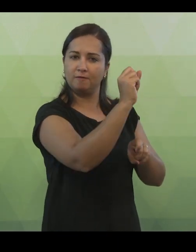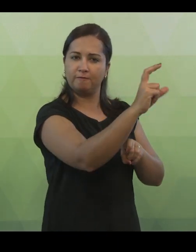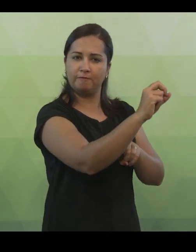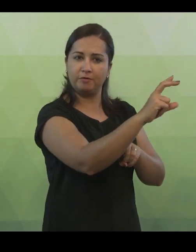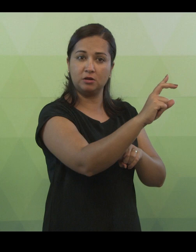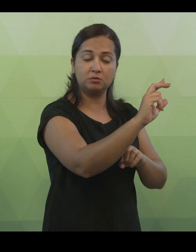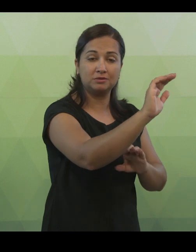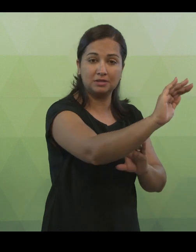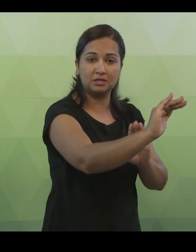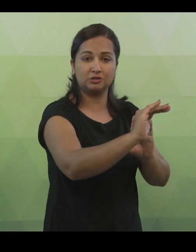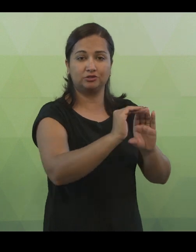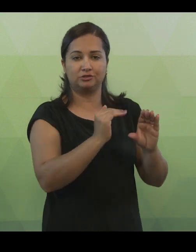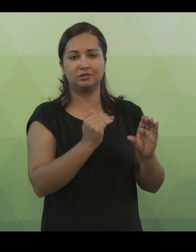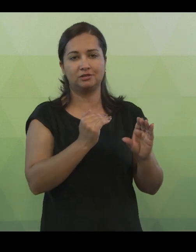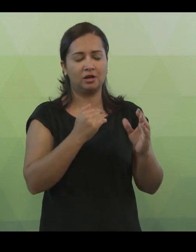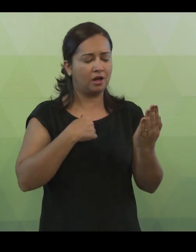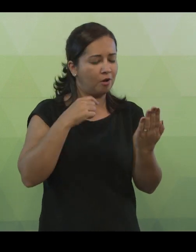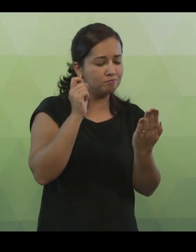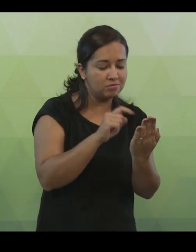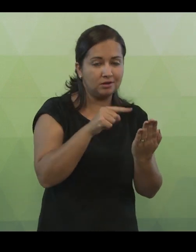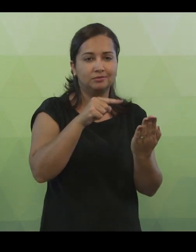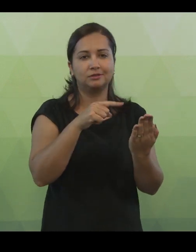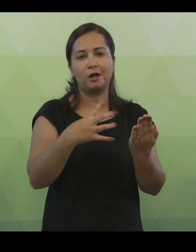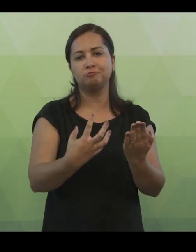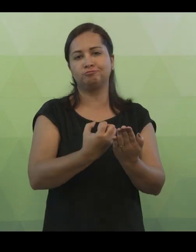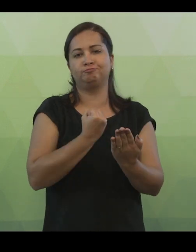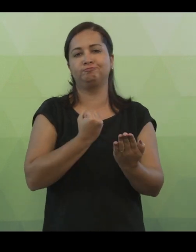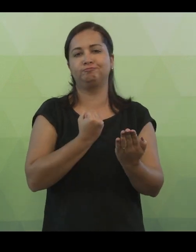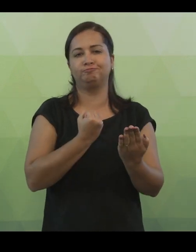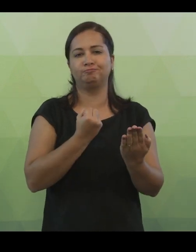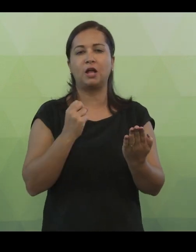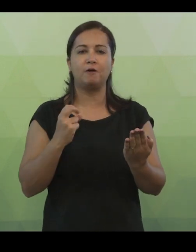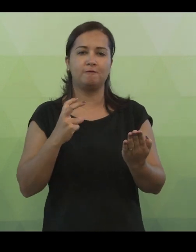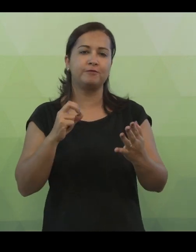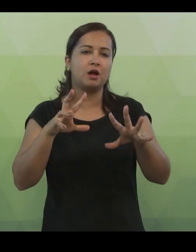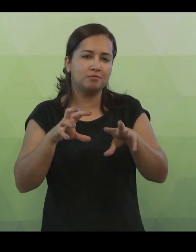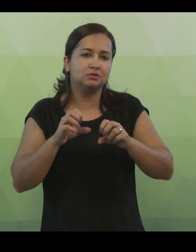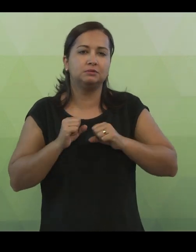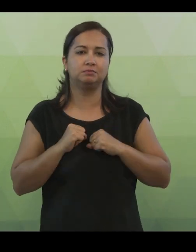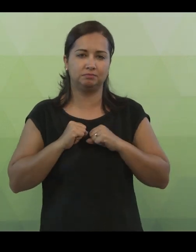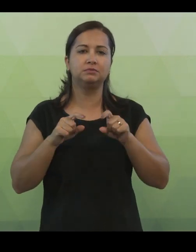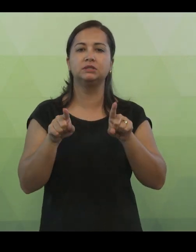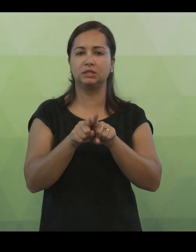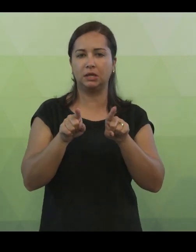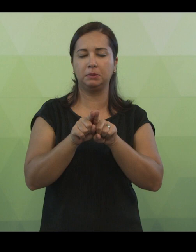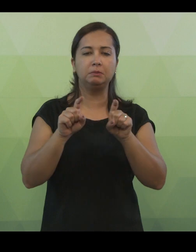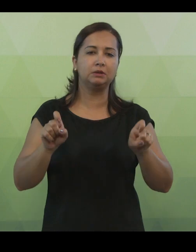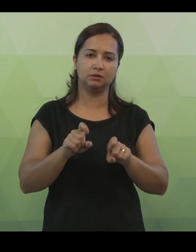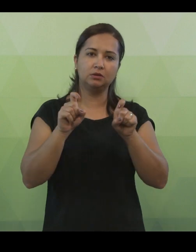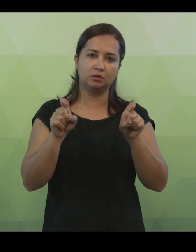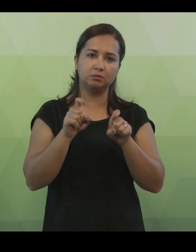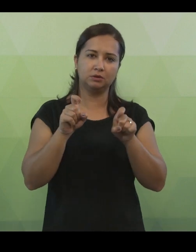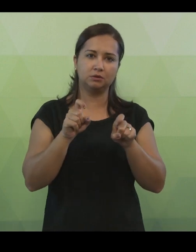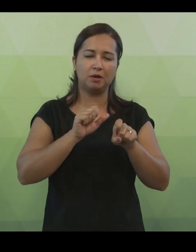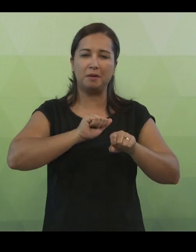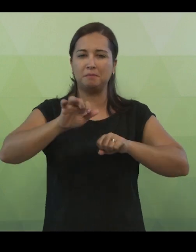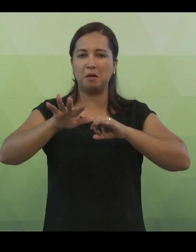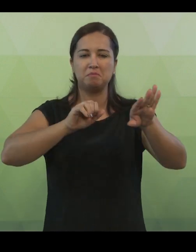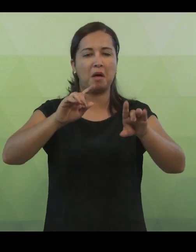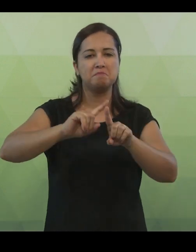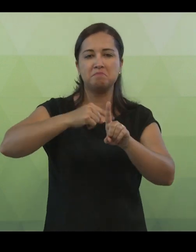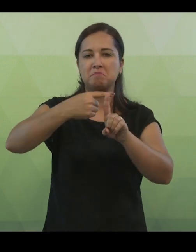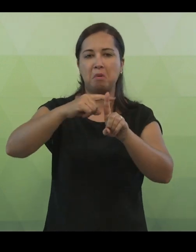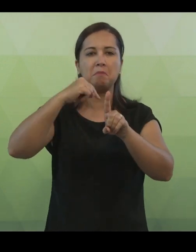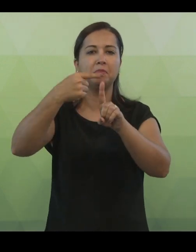né? De software, né, maléfico, tá? E esse software, esse vírus que enviou aquela mensagem, né, para tentar espalhar mais